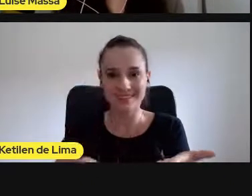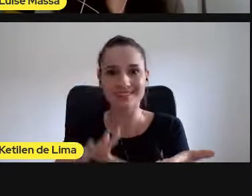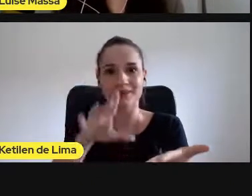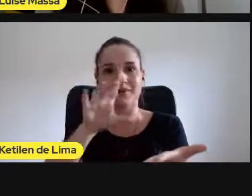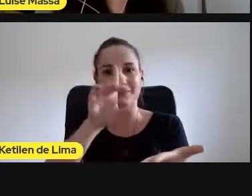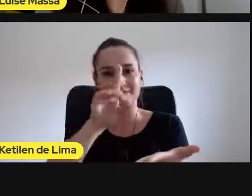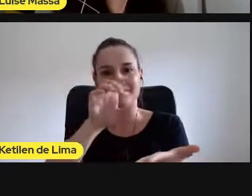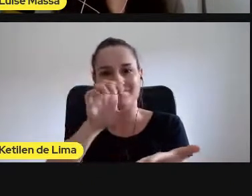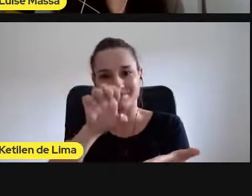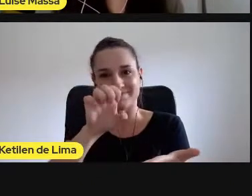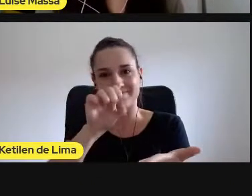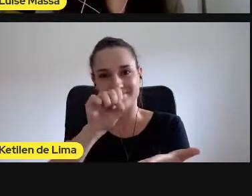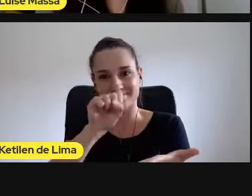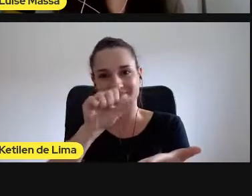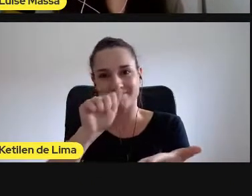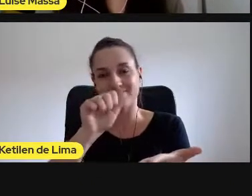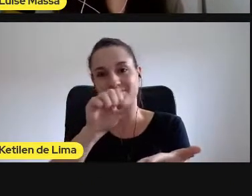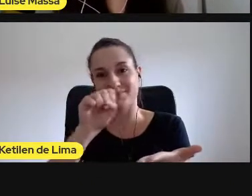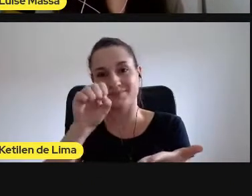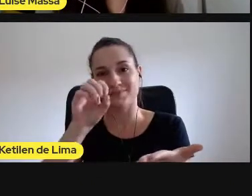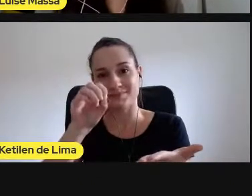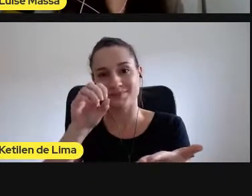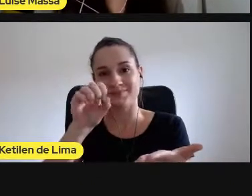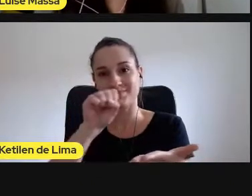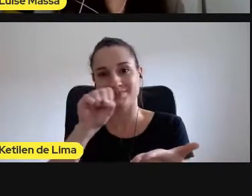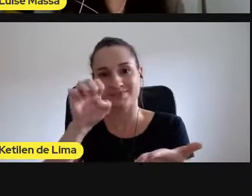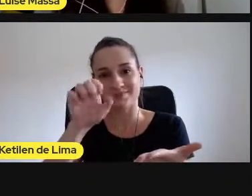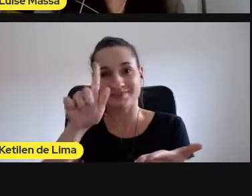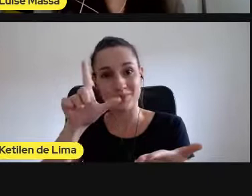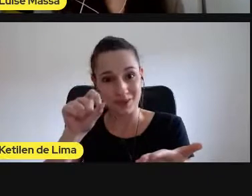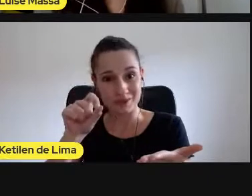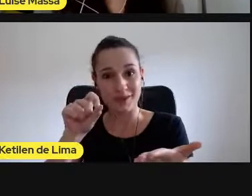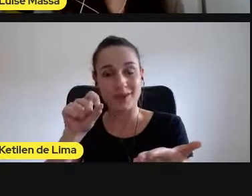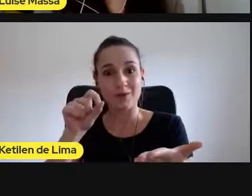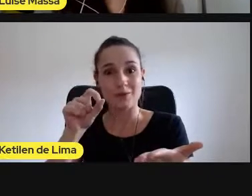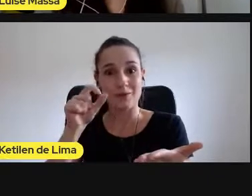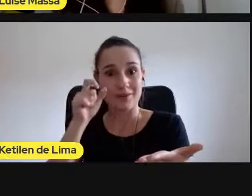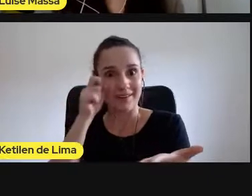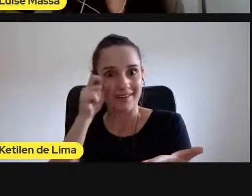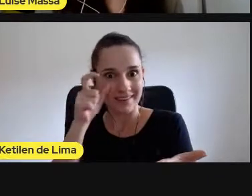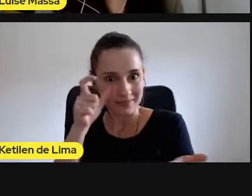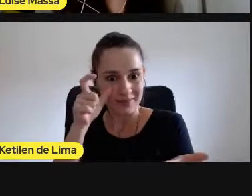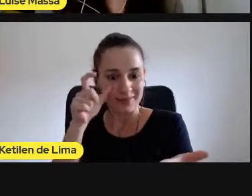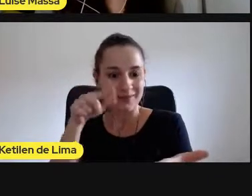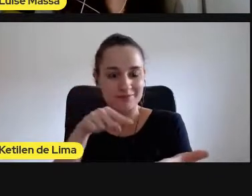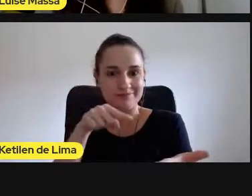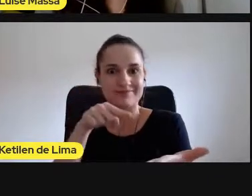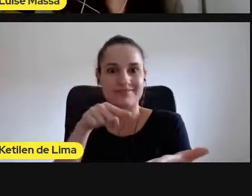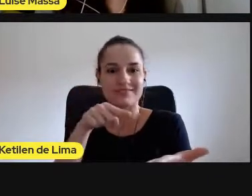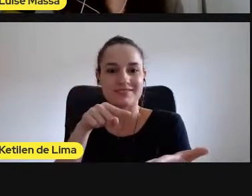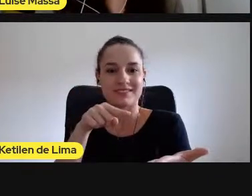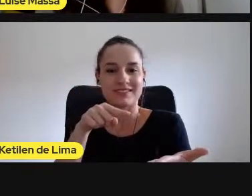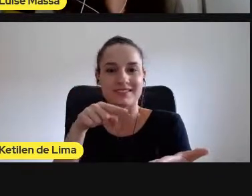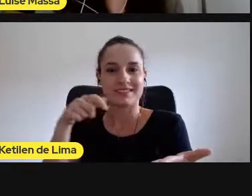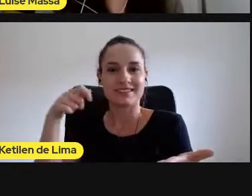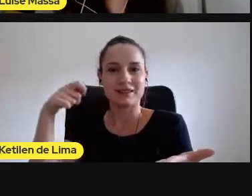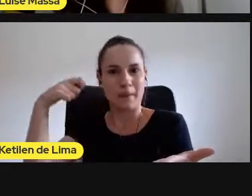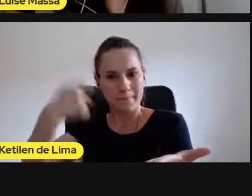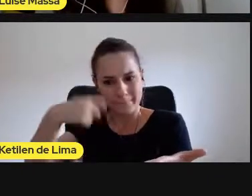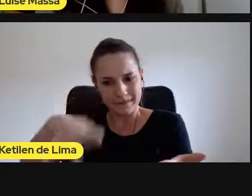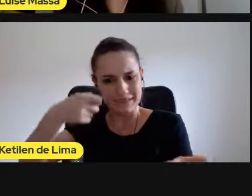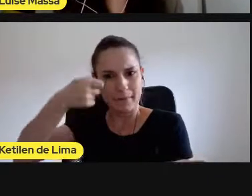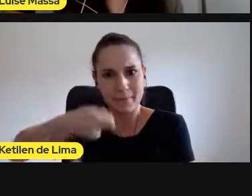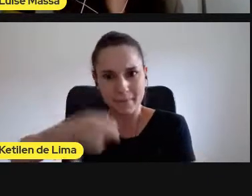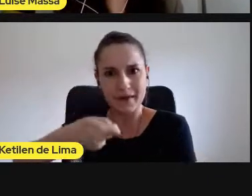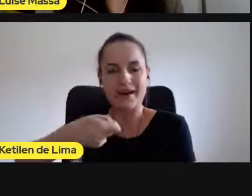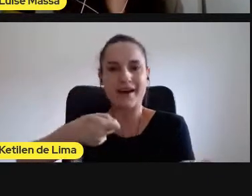pretensões, não tenha nenhuma pretensão, ou então, se você quiser ter pretensões de como ler, qual óculos